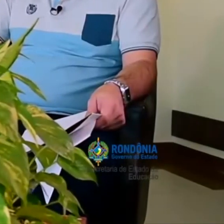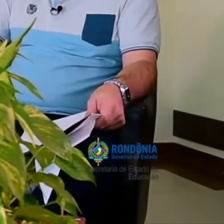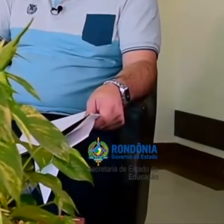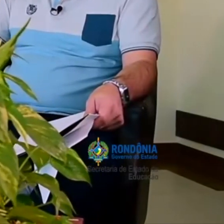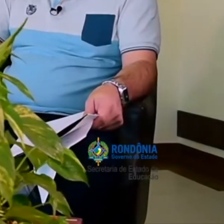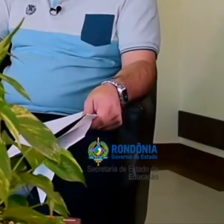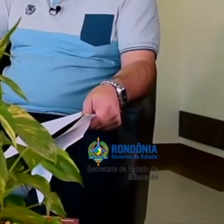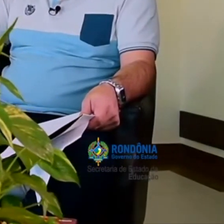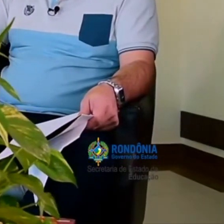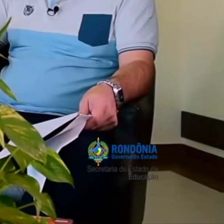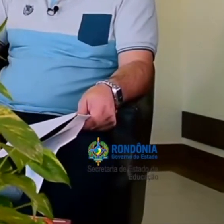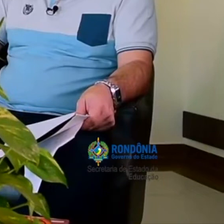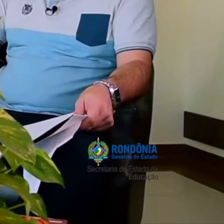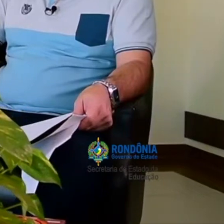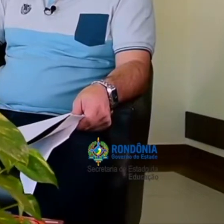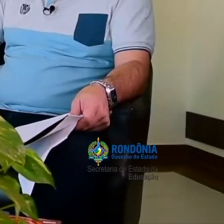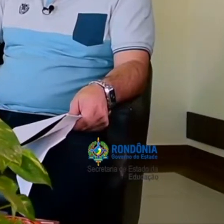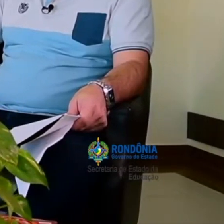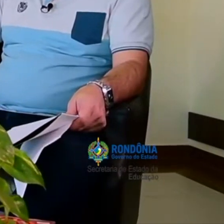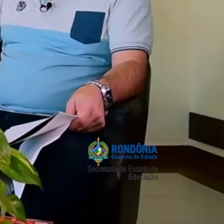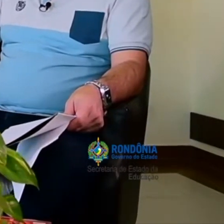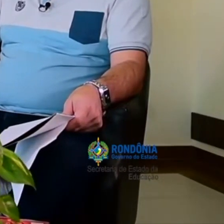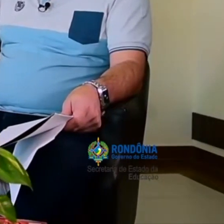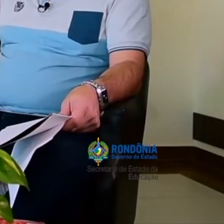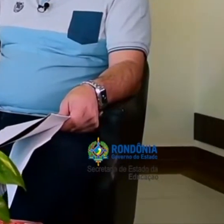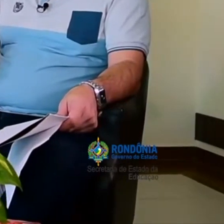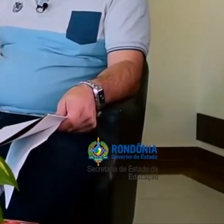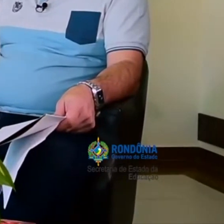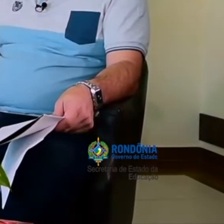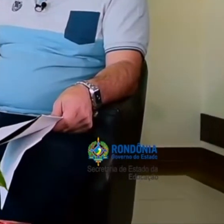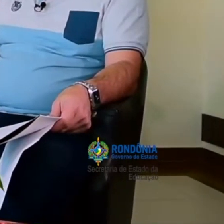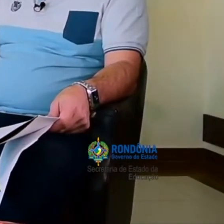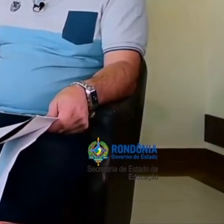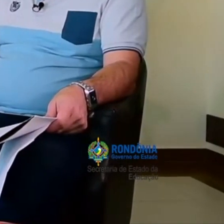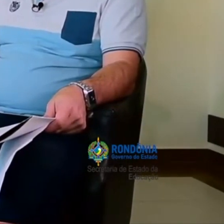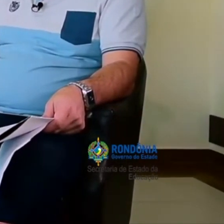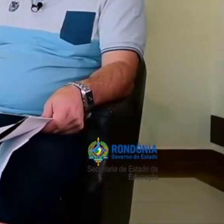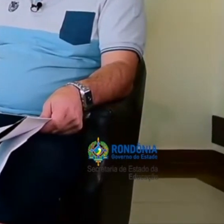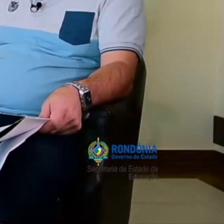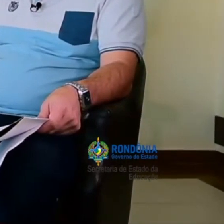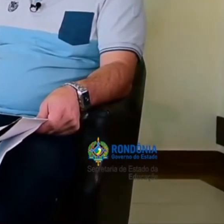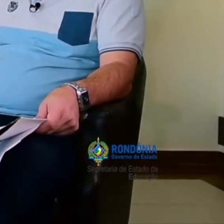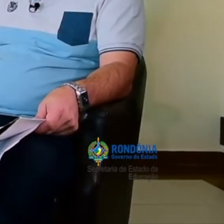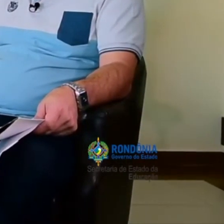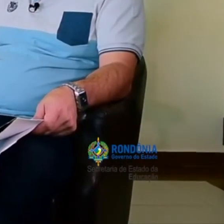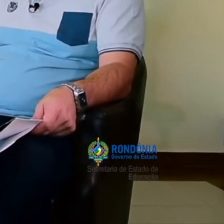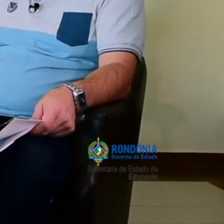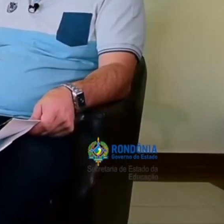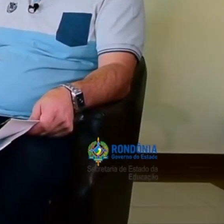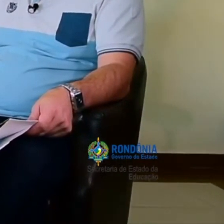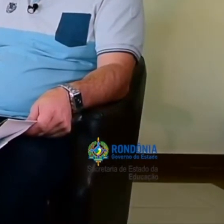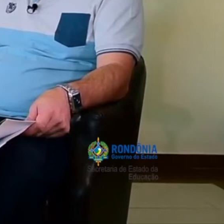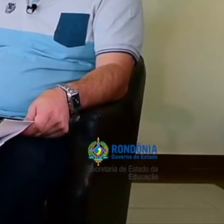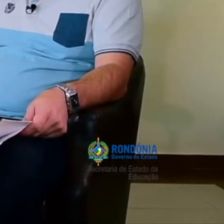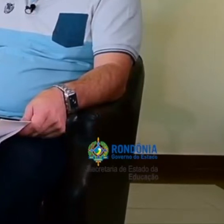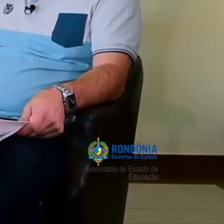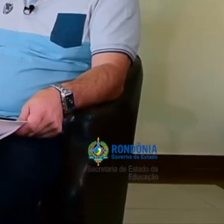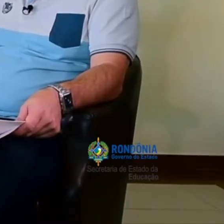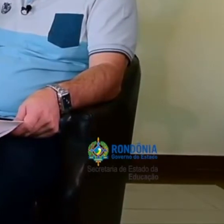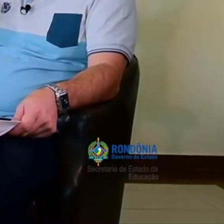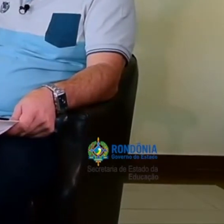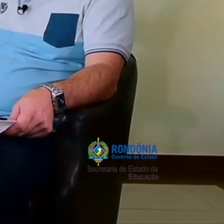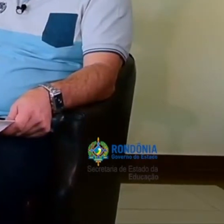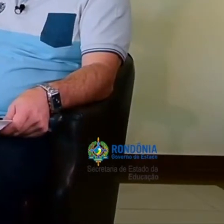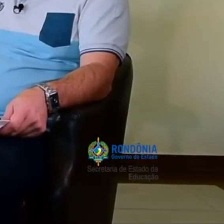teocentrismo. Então, os estudos com Deus no centro. E assim, para finalizar, a partir do século XI e XII, onde as universidades, que